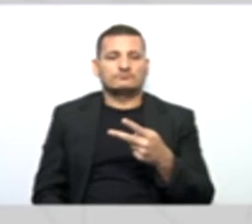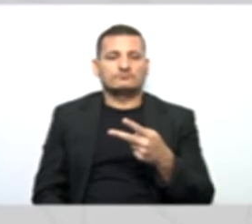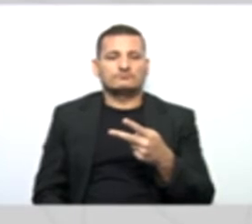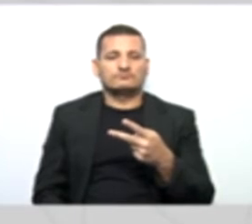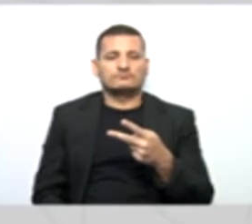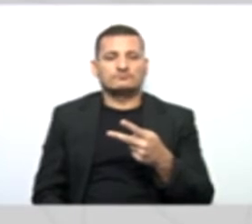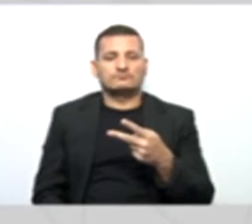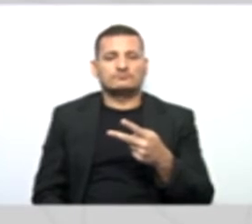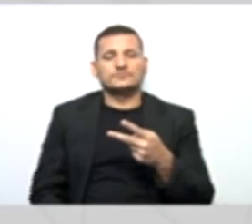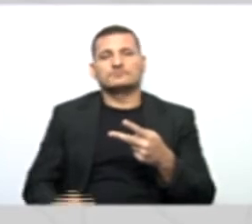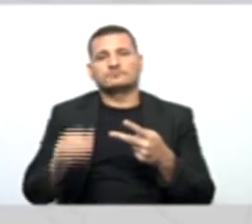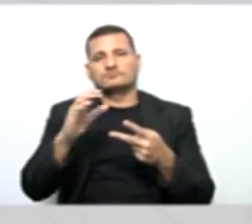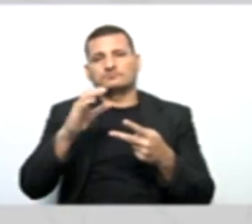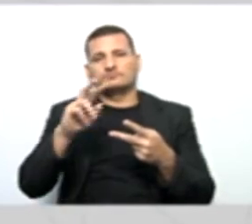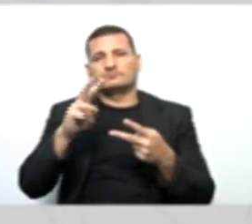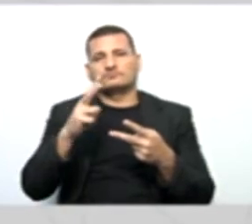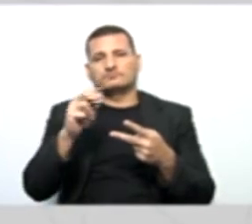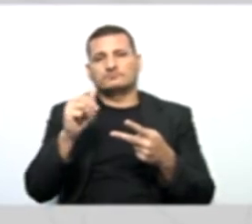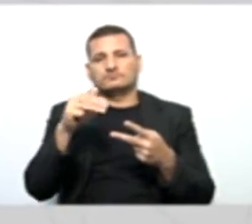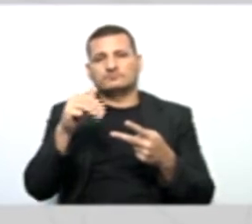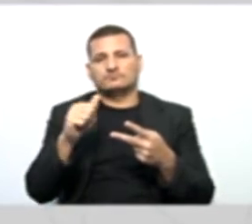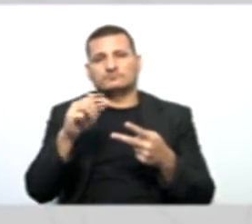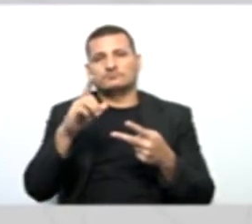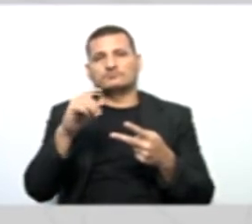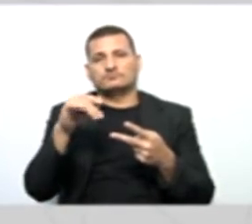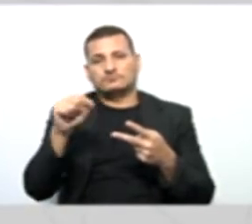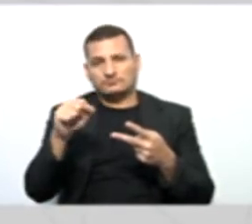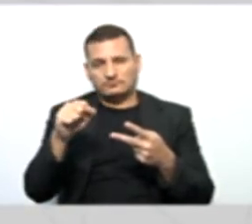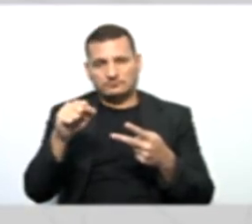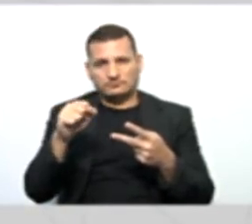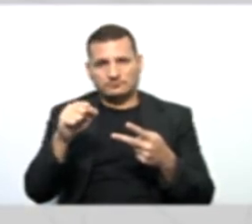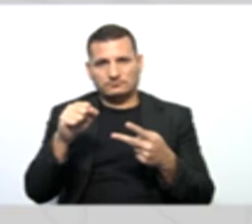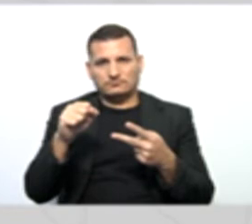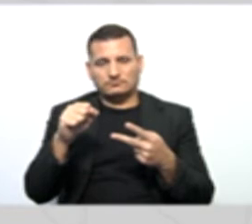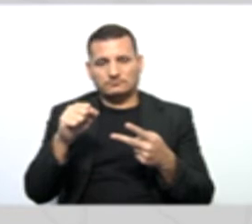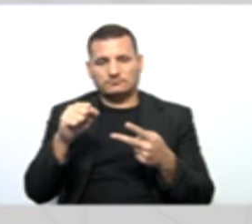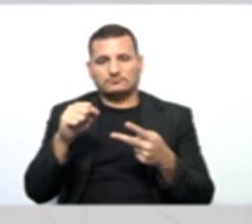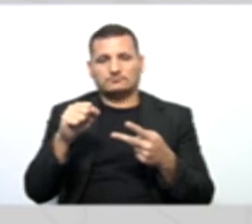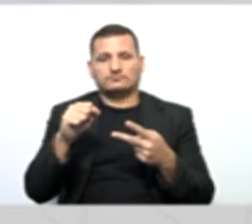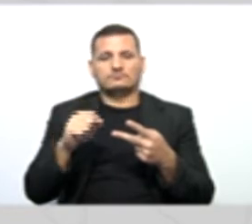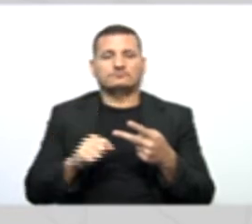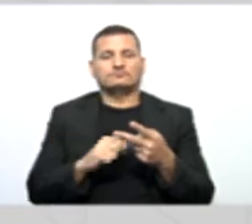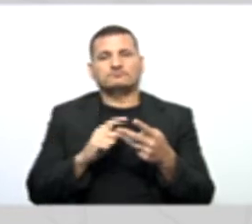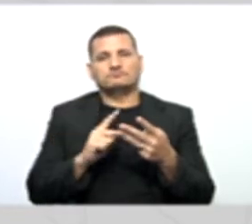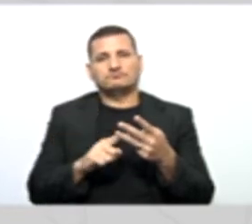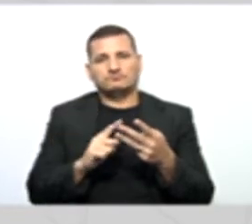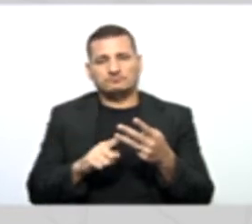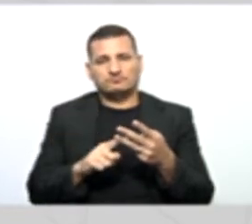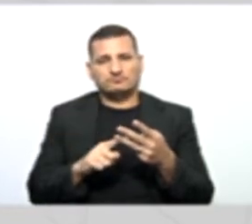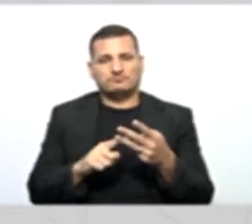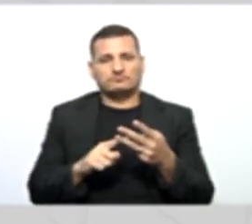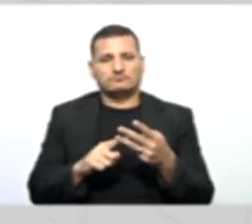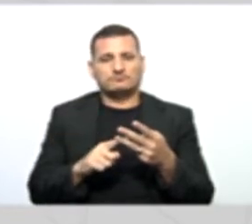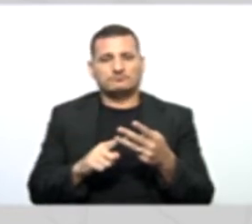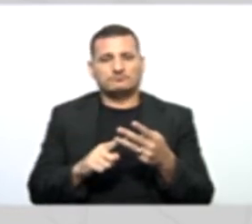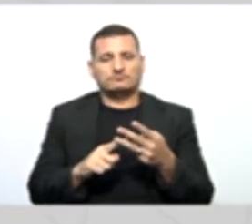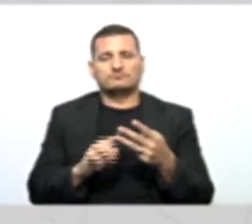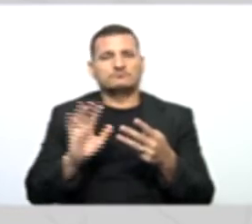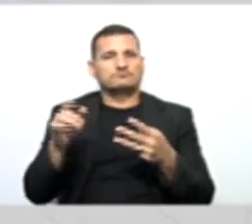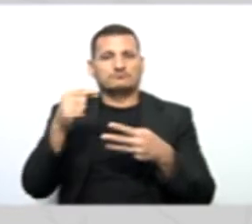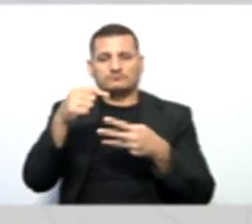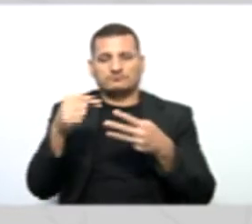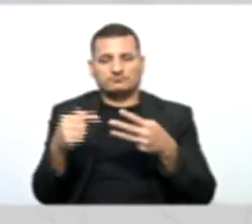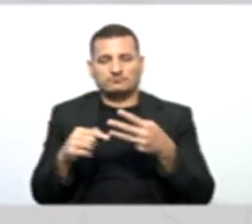Chamadas. O nosso smartphone pode fazer alguma chamada. Beleza? Vamos criar esses três